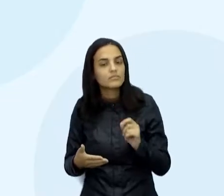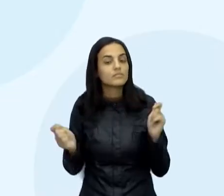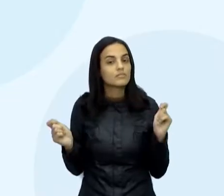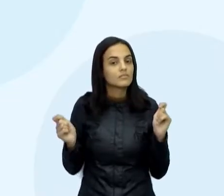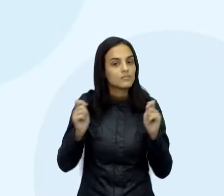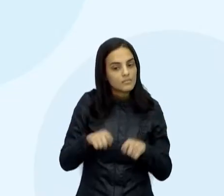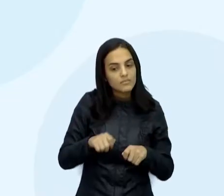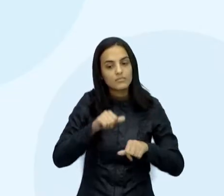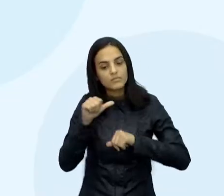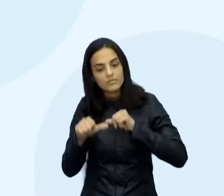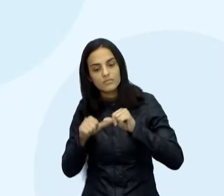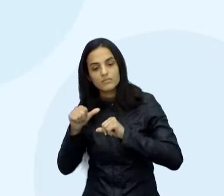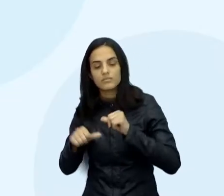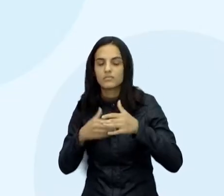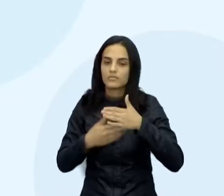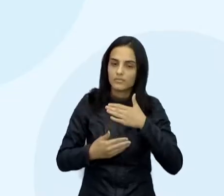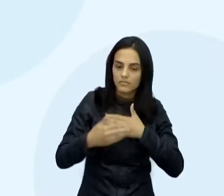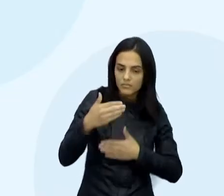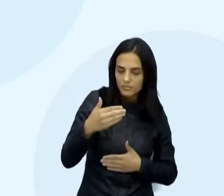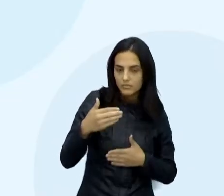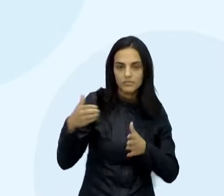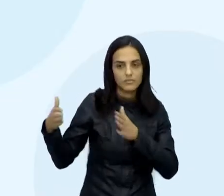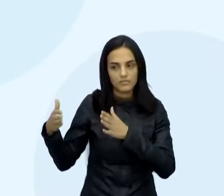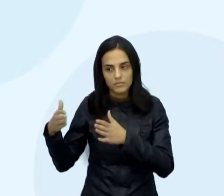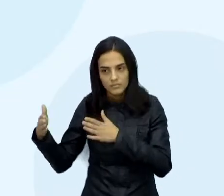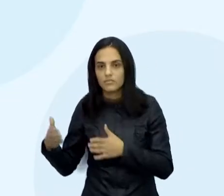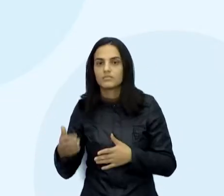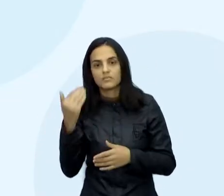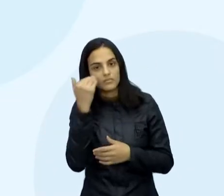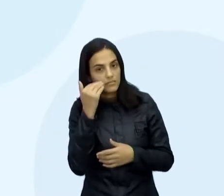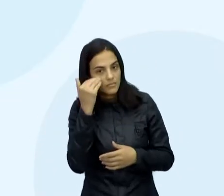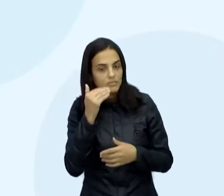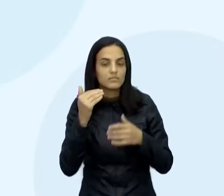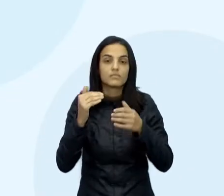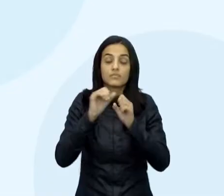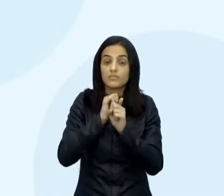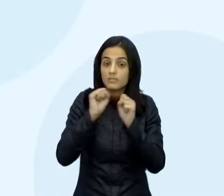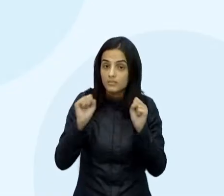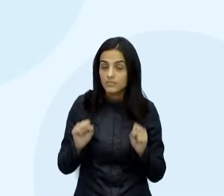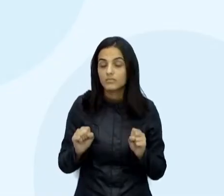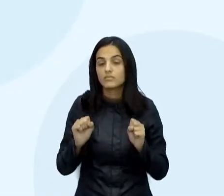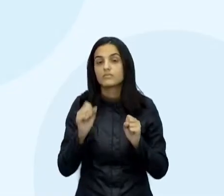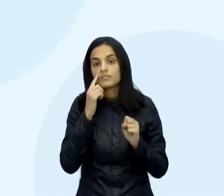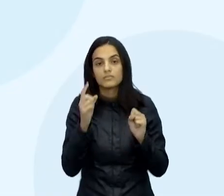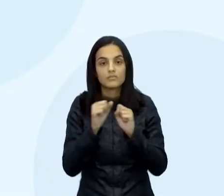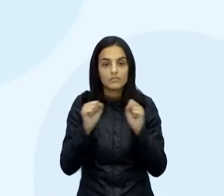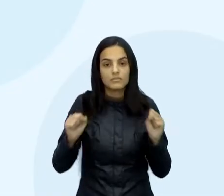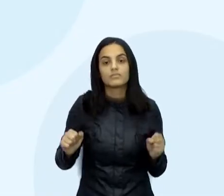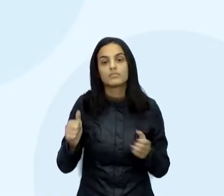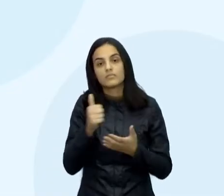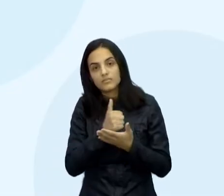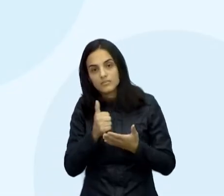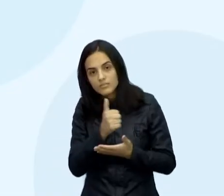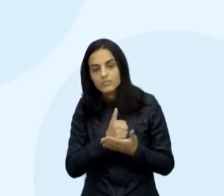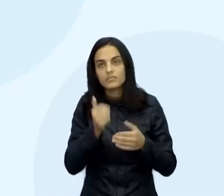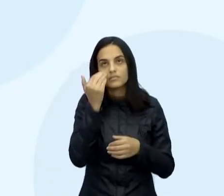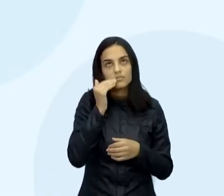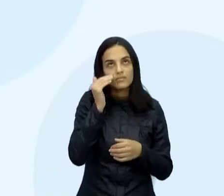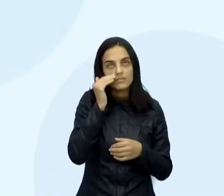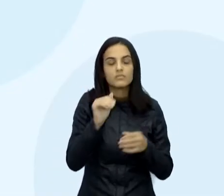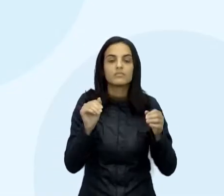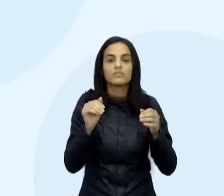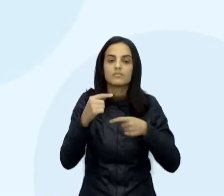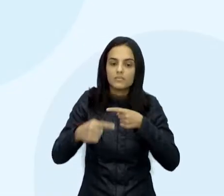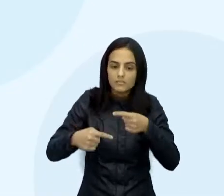promovem transformações ao longo do tempo. Compreender esse sistema é a base para entender os ciclos e processos